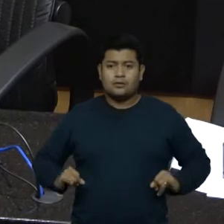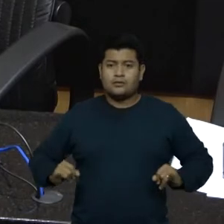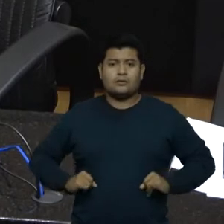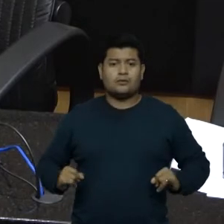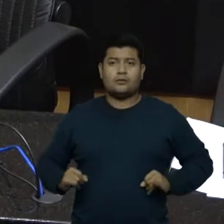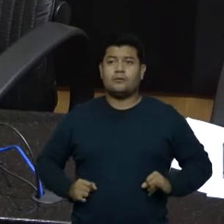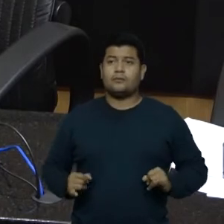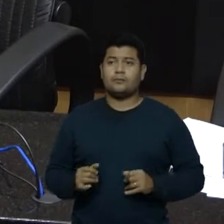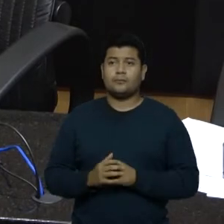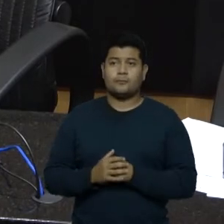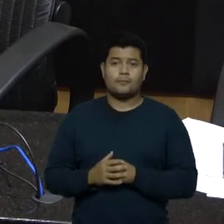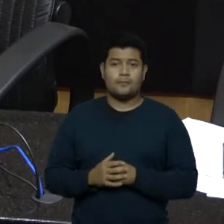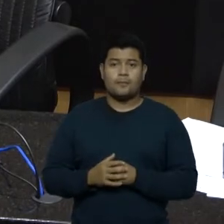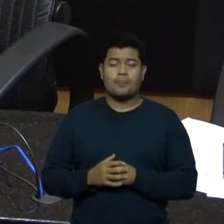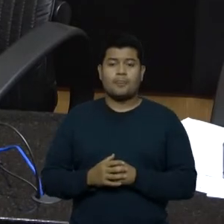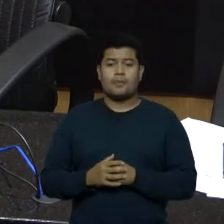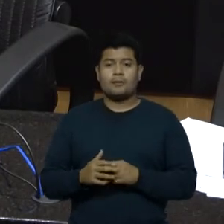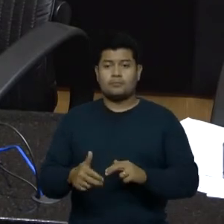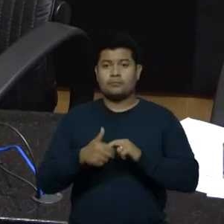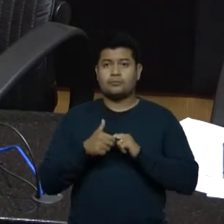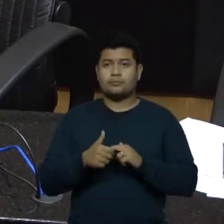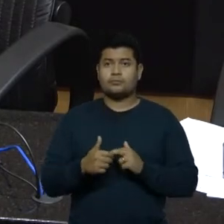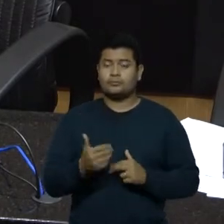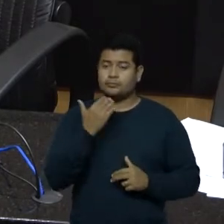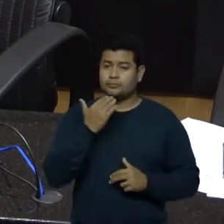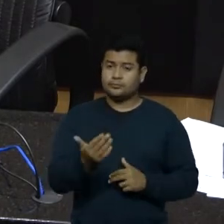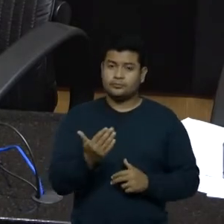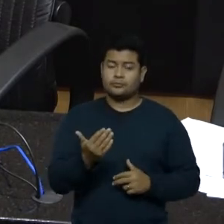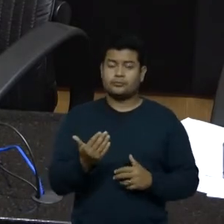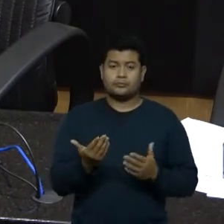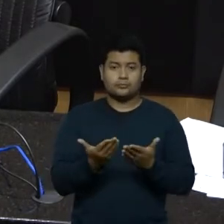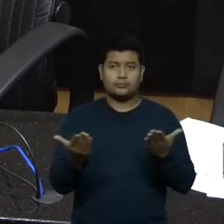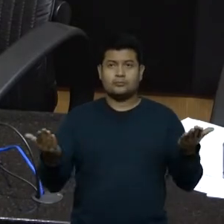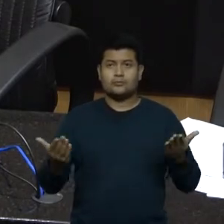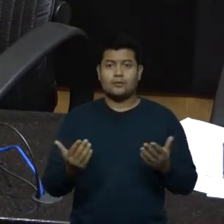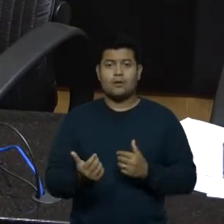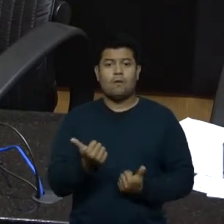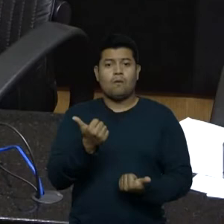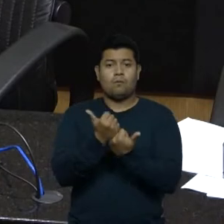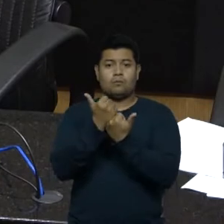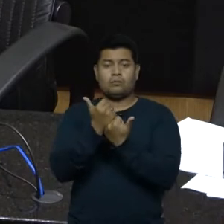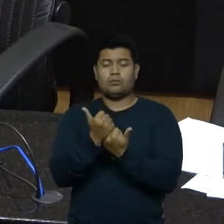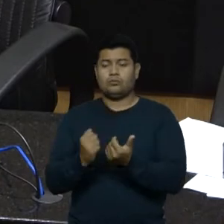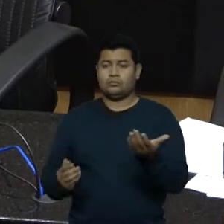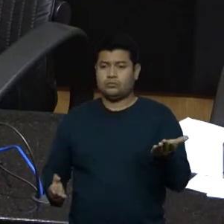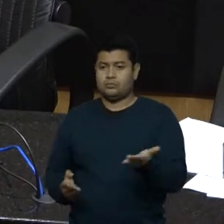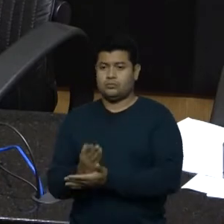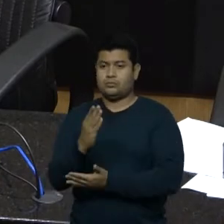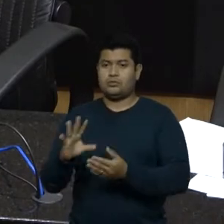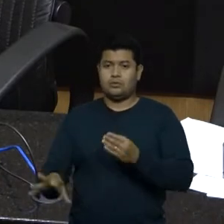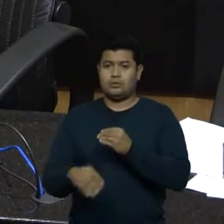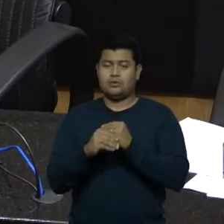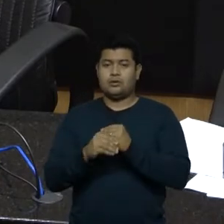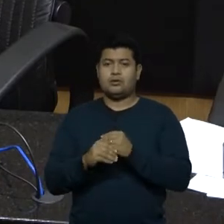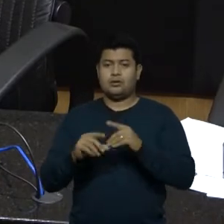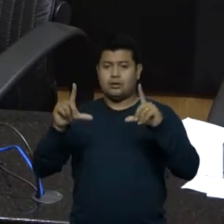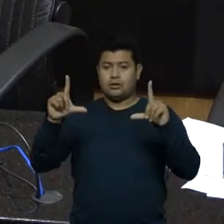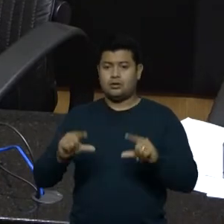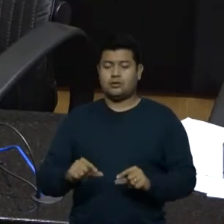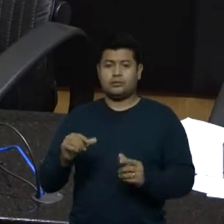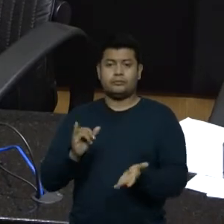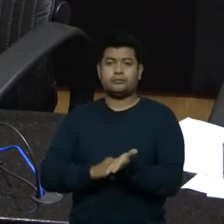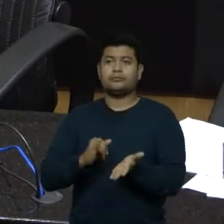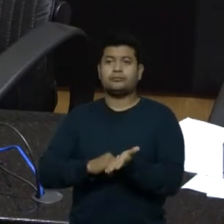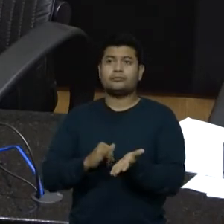sofreu durante a pandemia por isso nós pedimos uma excelência o apoio para aprovar emendas e reduzir impostos